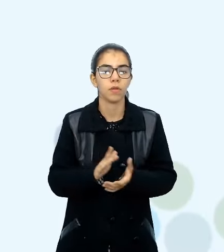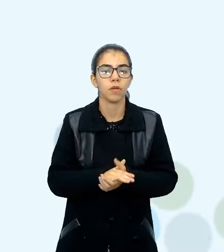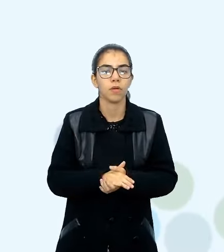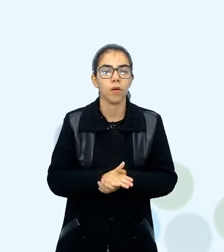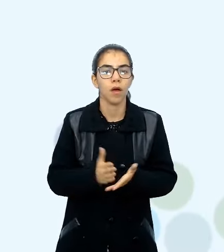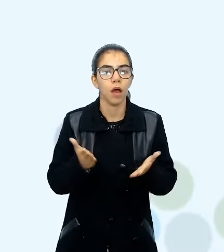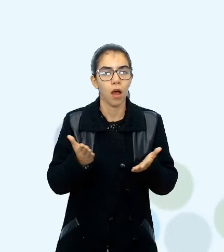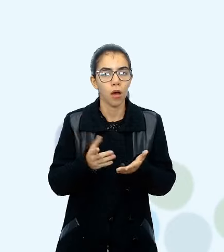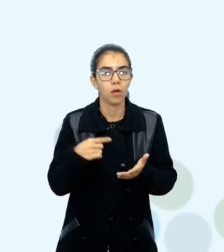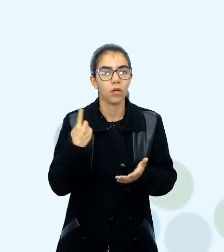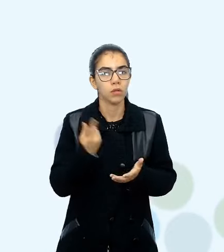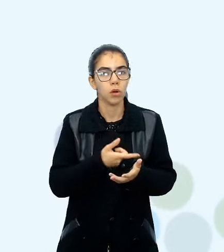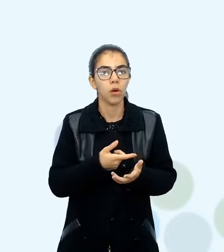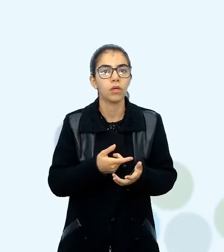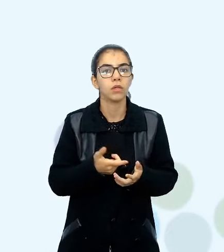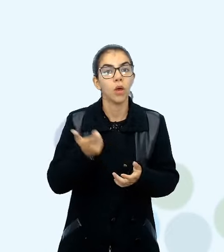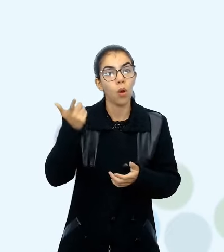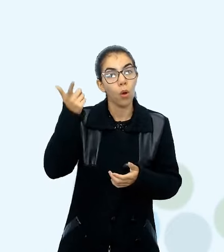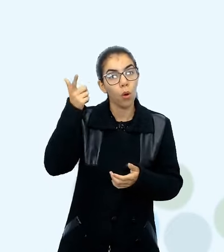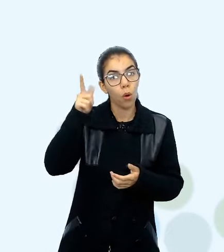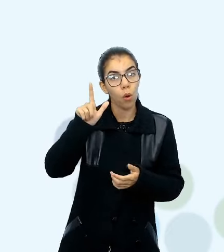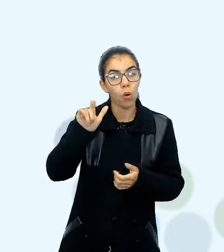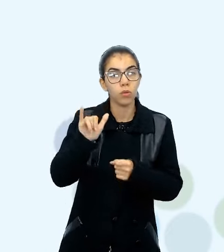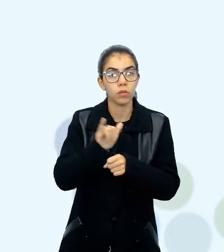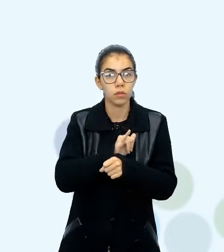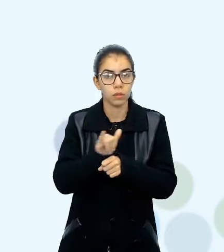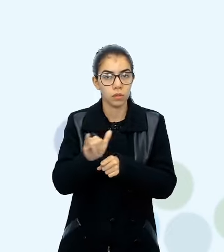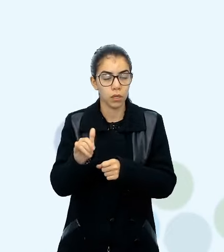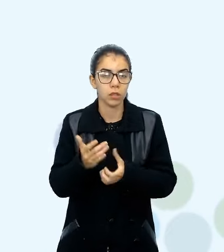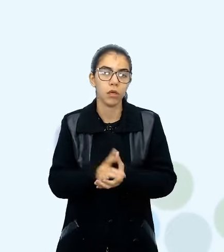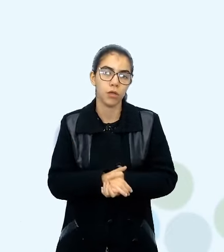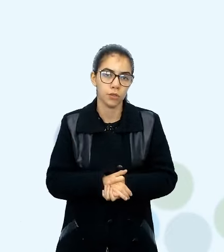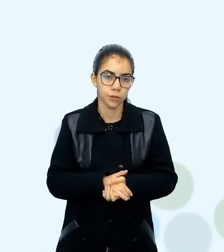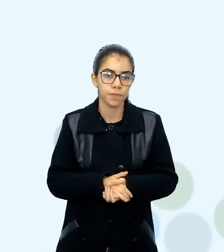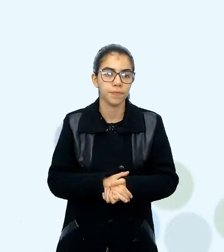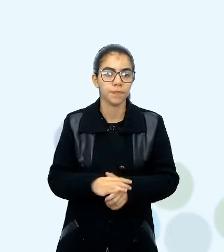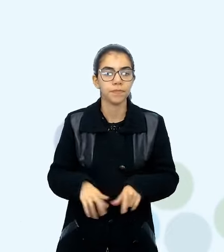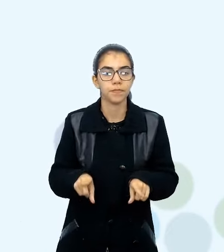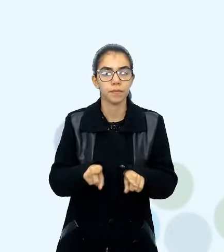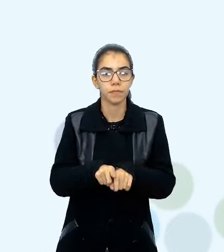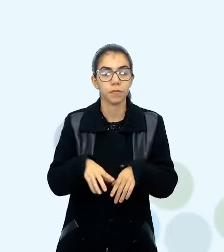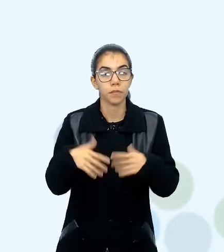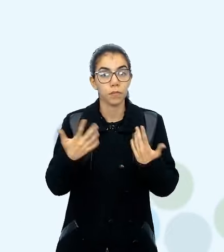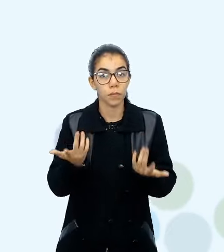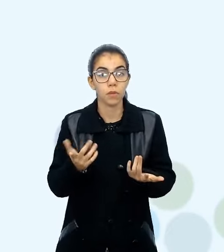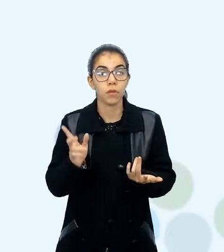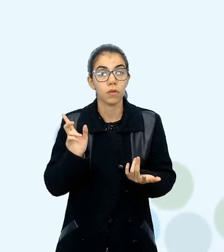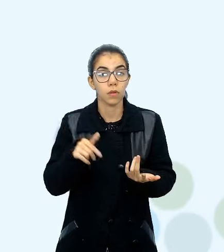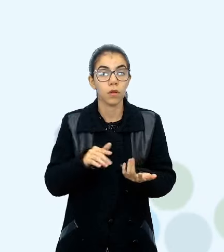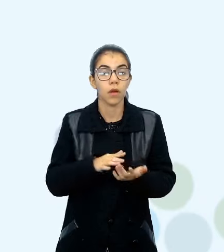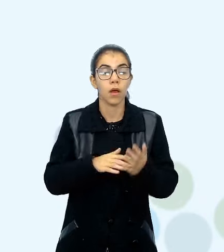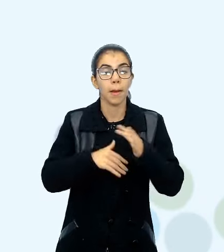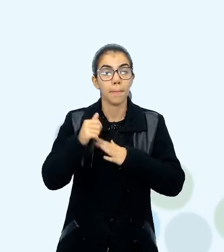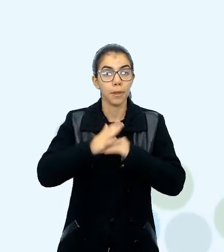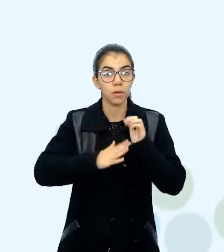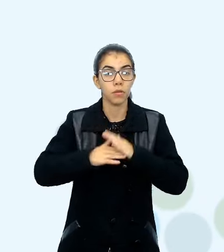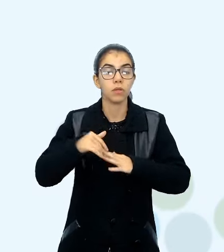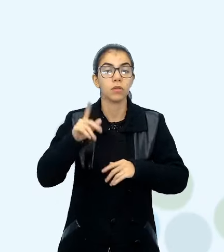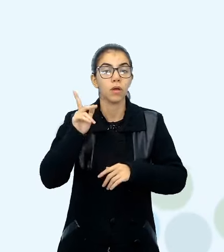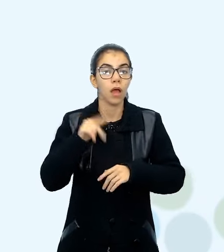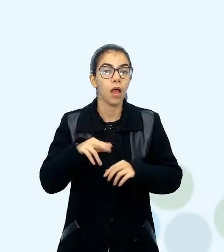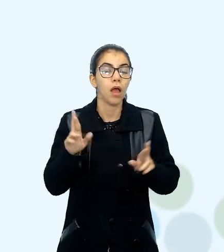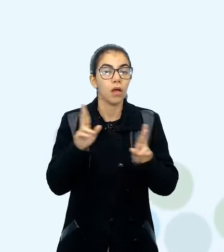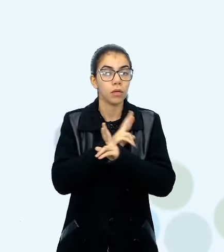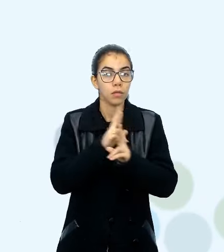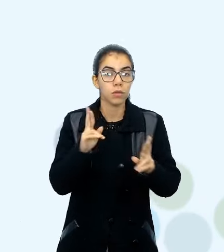gente poder pensar num outro material, né? Então, a questão da habituação está muito com a